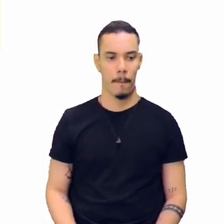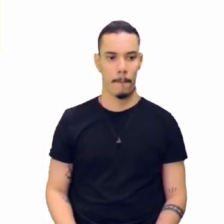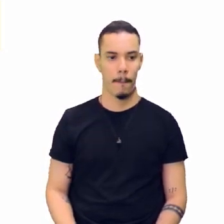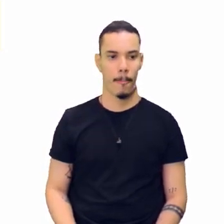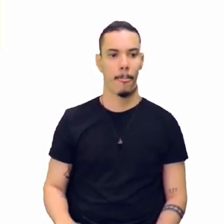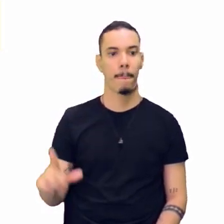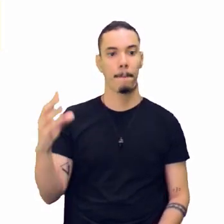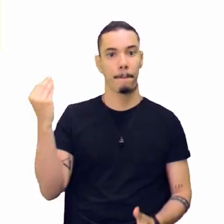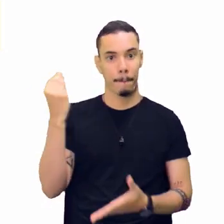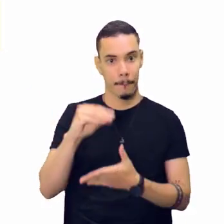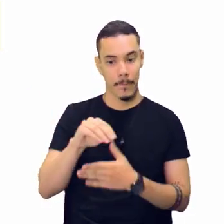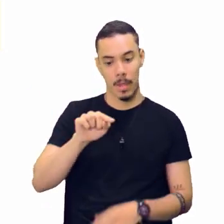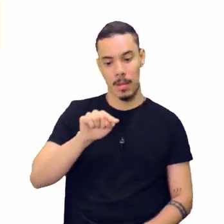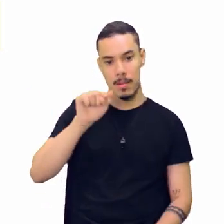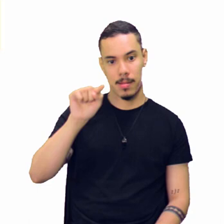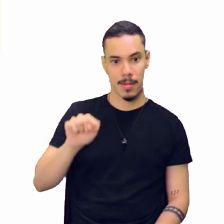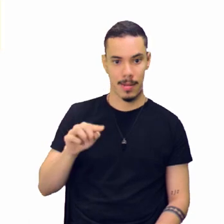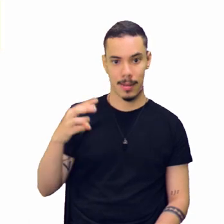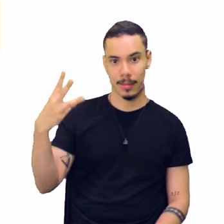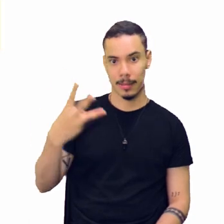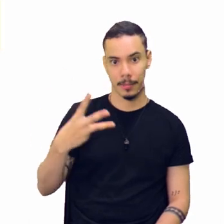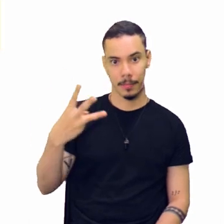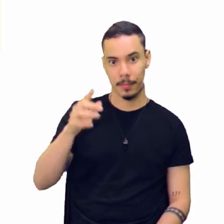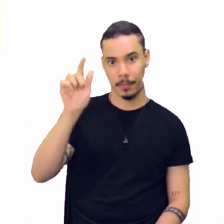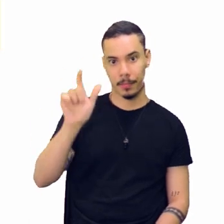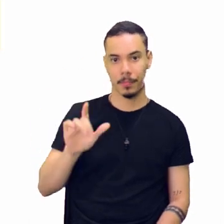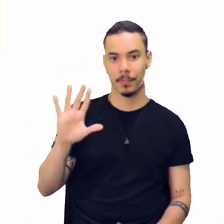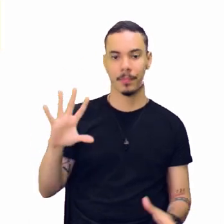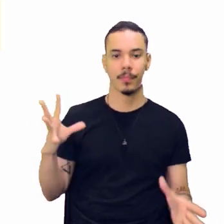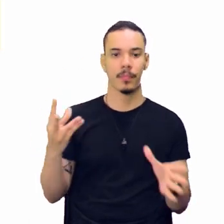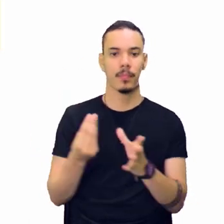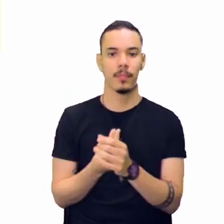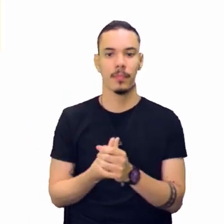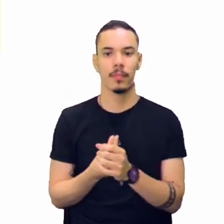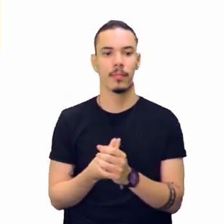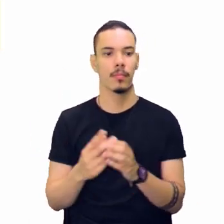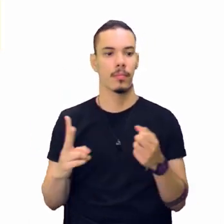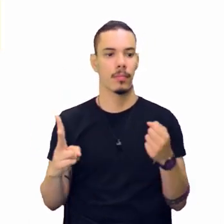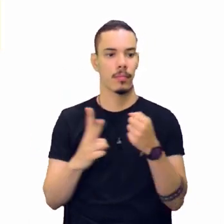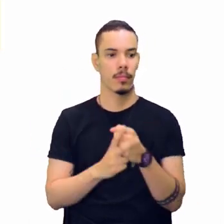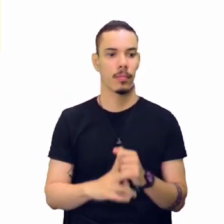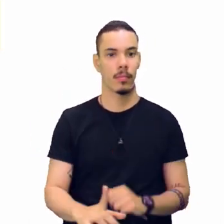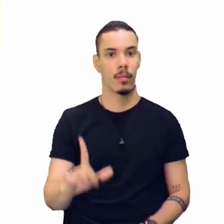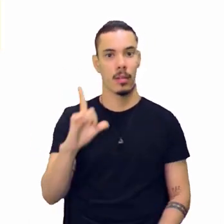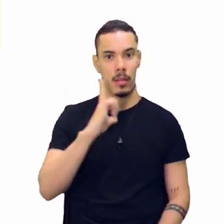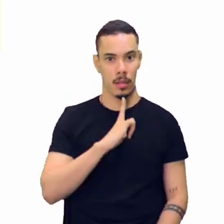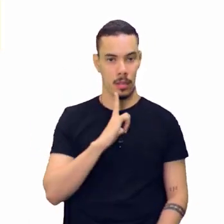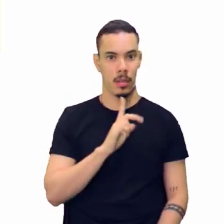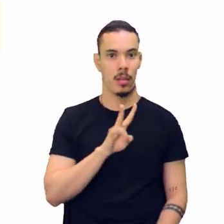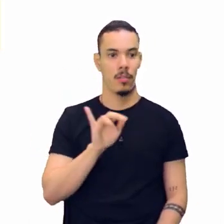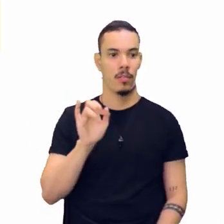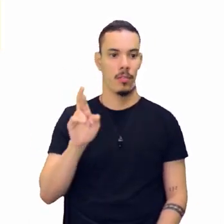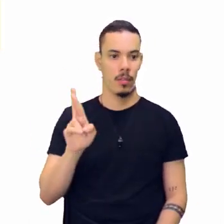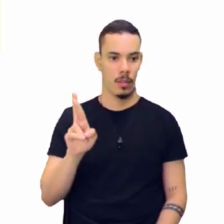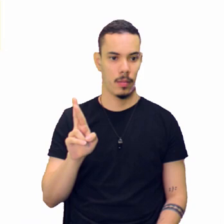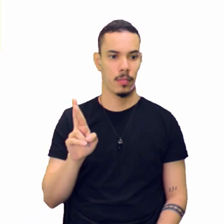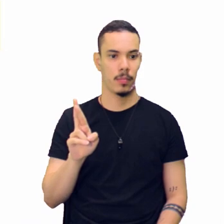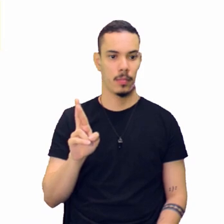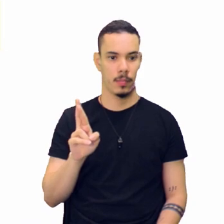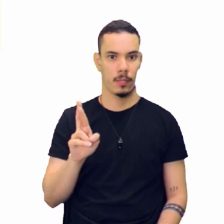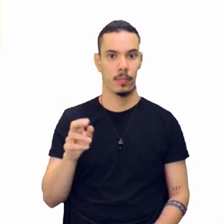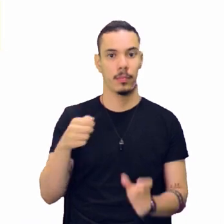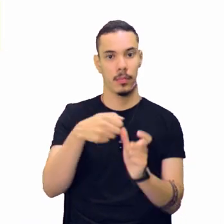Leva acento circunflexo a terceira pessoa do plural do presente indicativo dos verbos ter e vir.